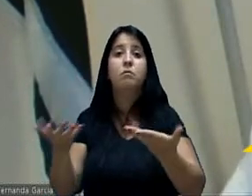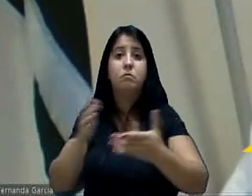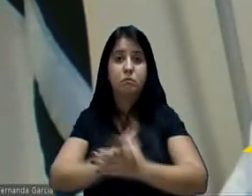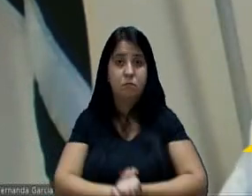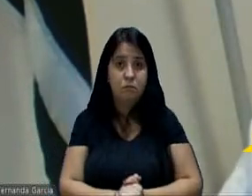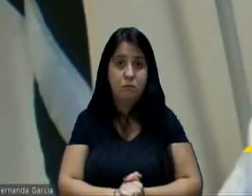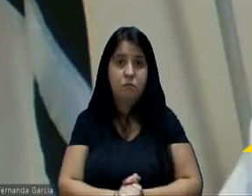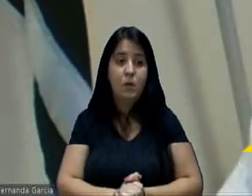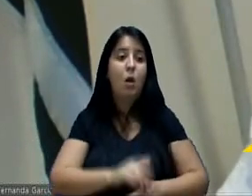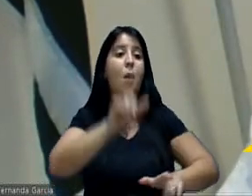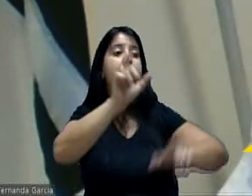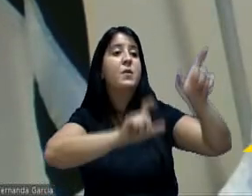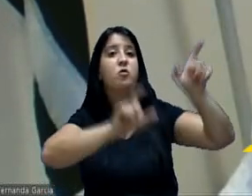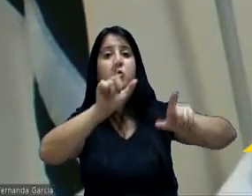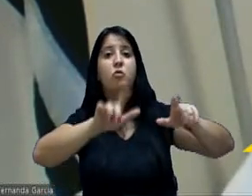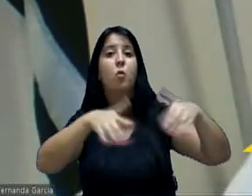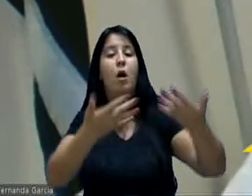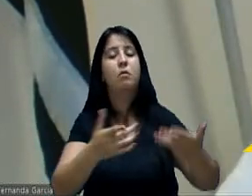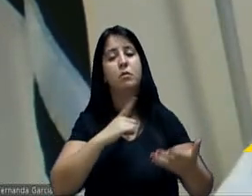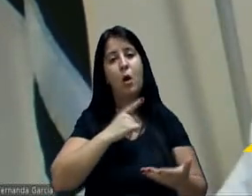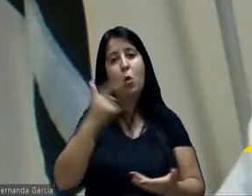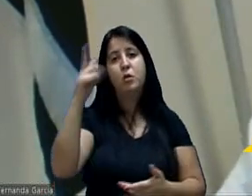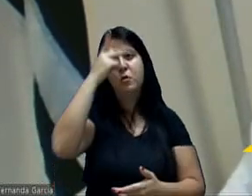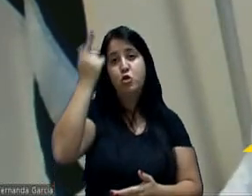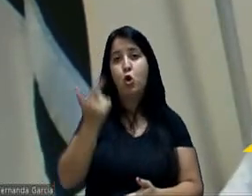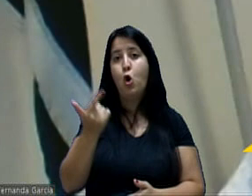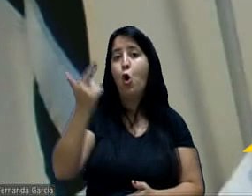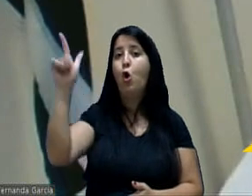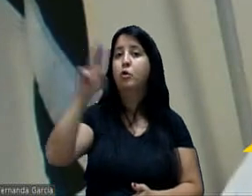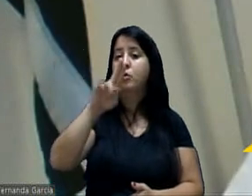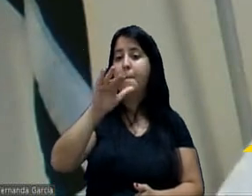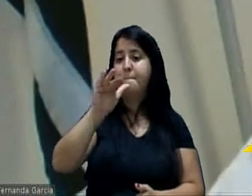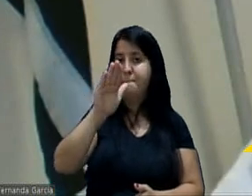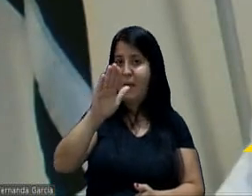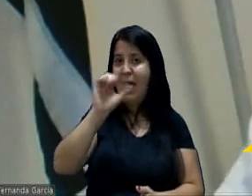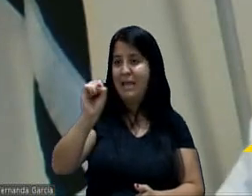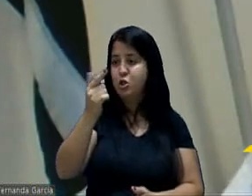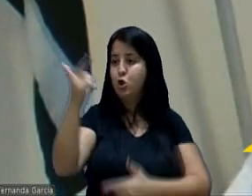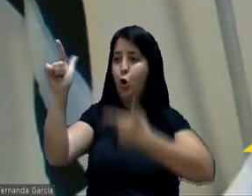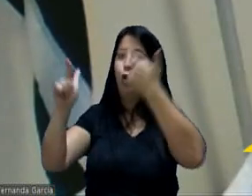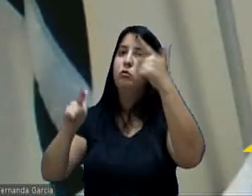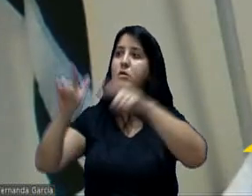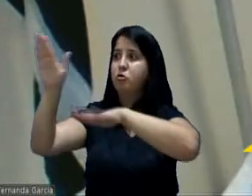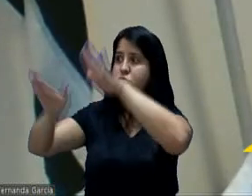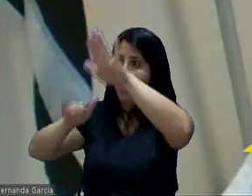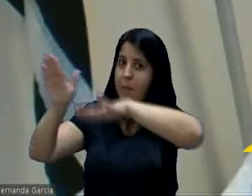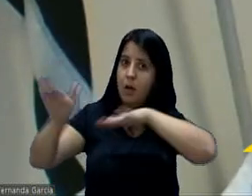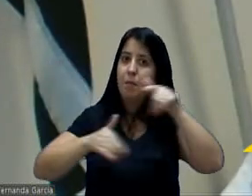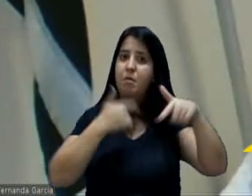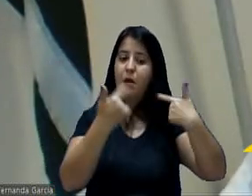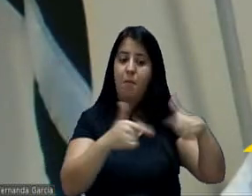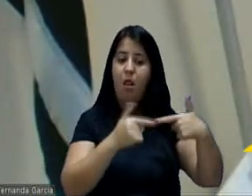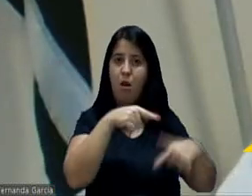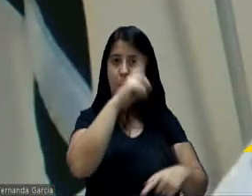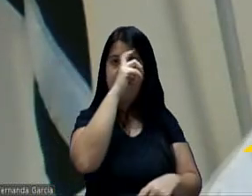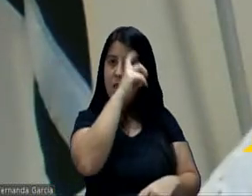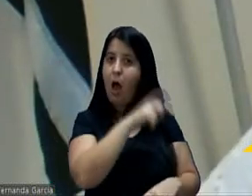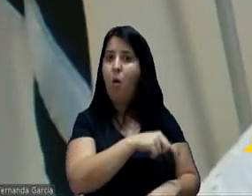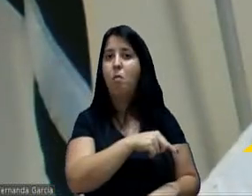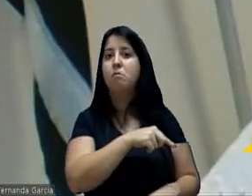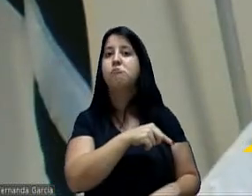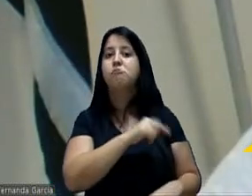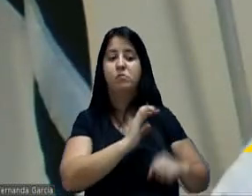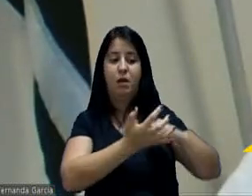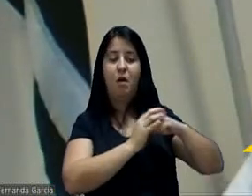sendo convocados de outras UBS para trabalhar nas unidades para os hospitais de campanha, mas outros